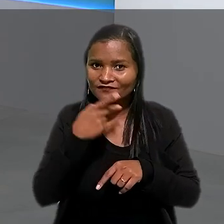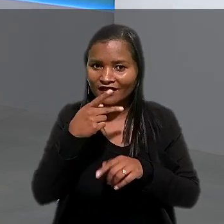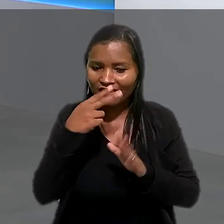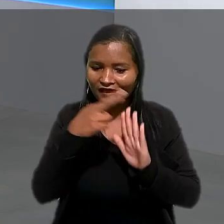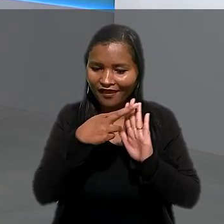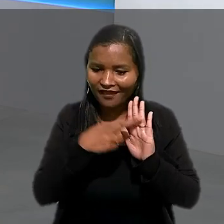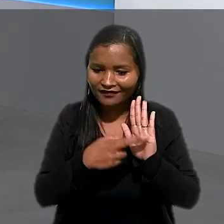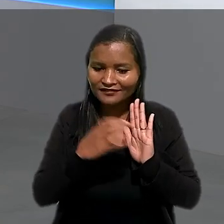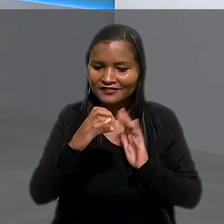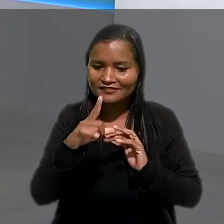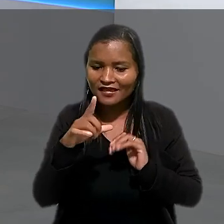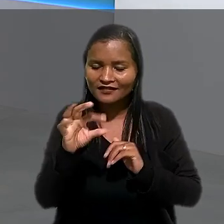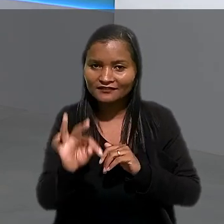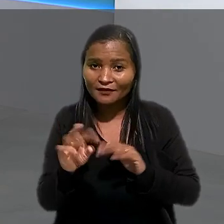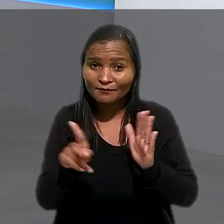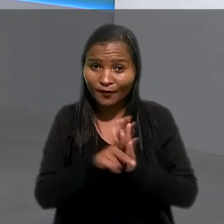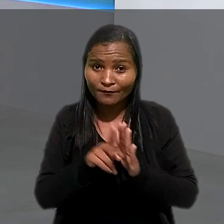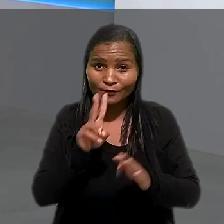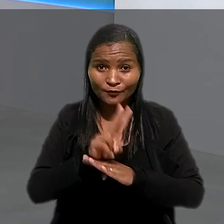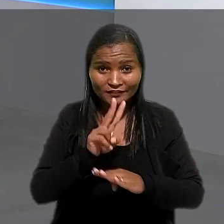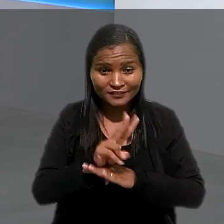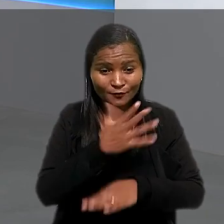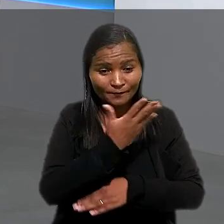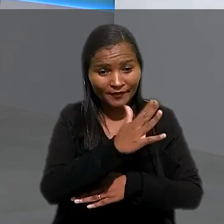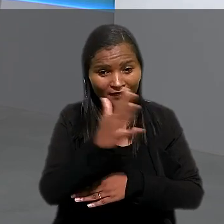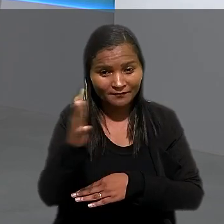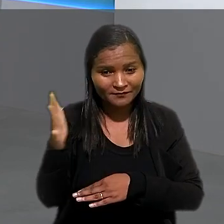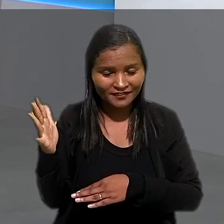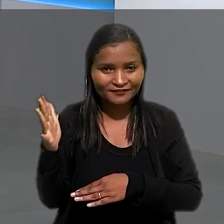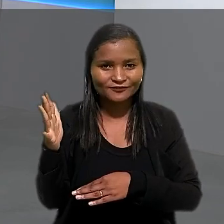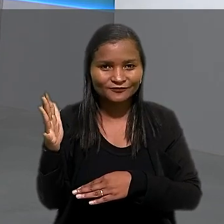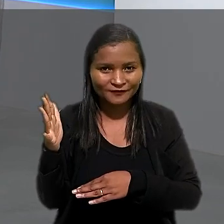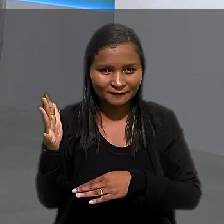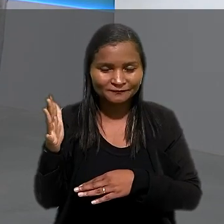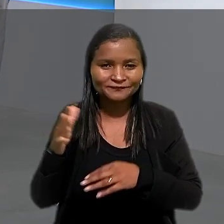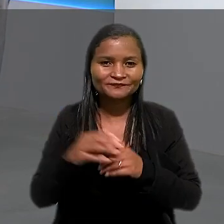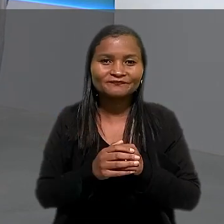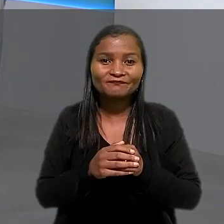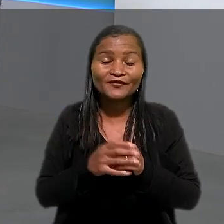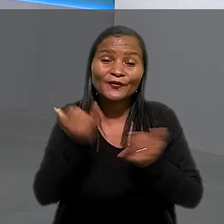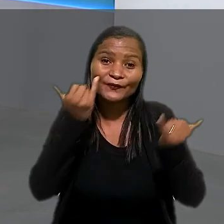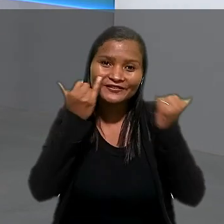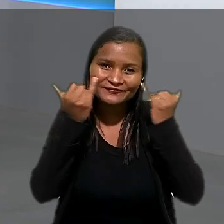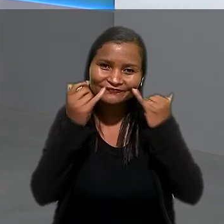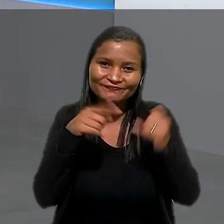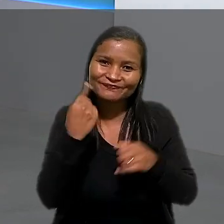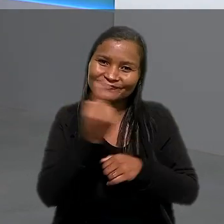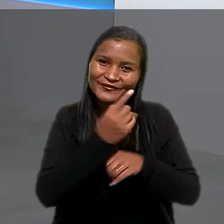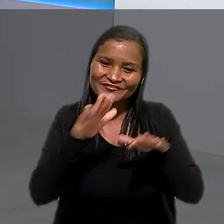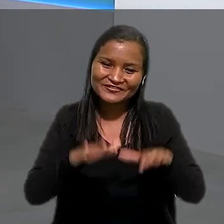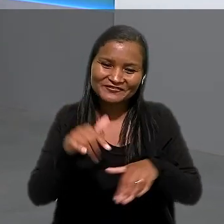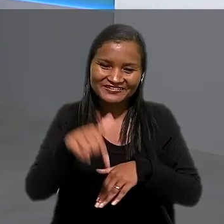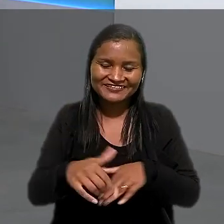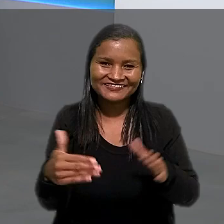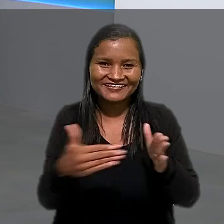vamos destacar as normas da CLT relativas à proteção do meio ambiente de trabalho. Bom, com essas